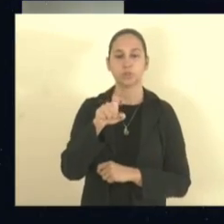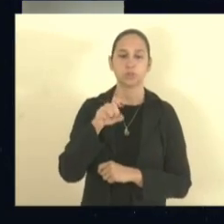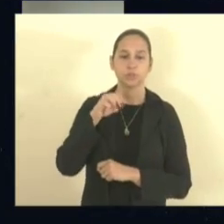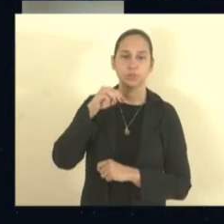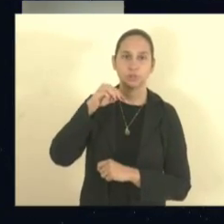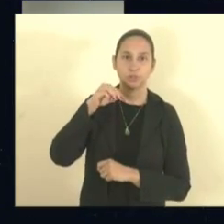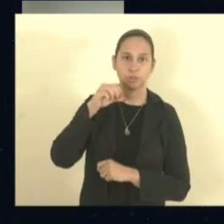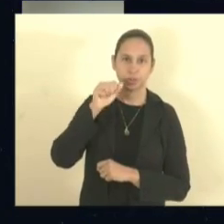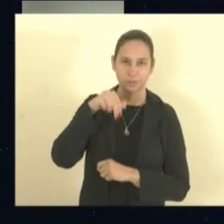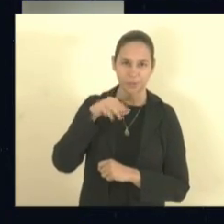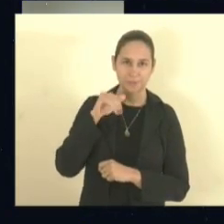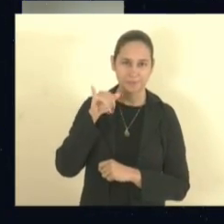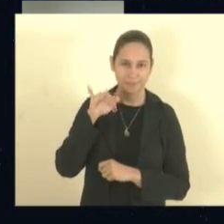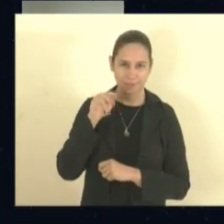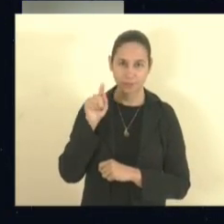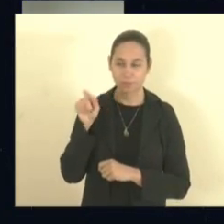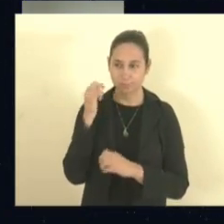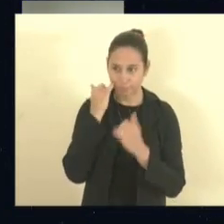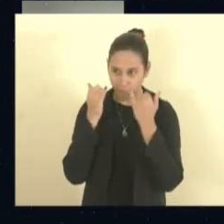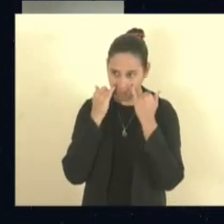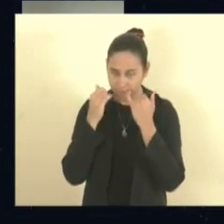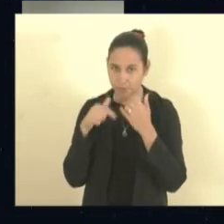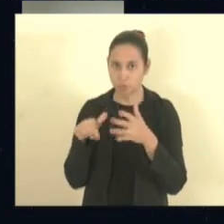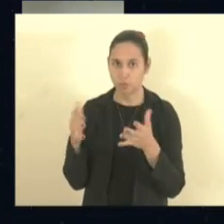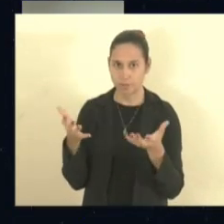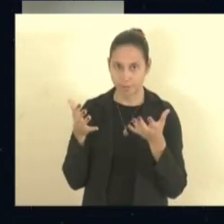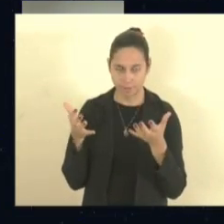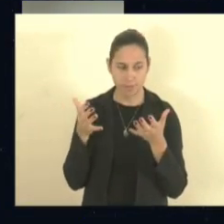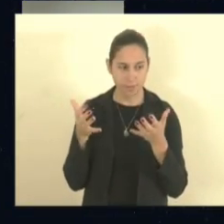queria informação,